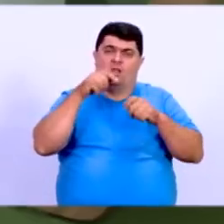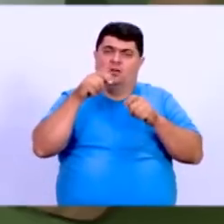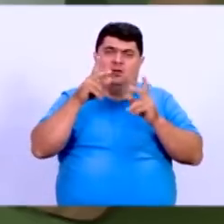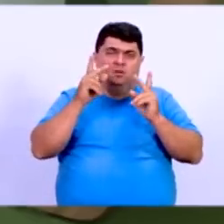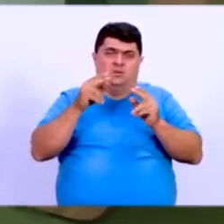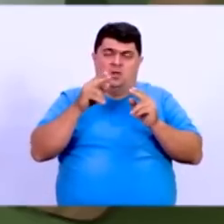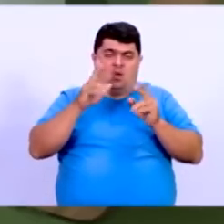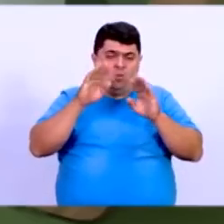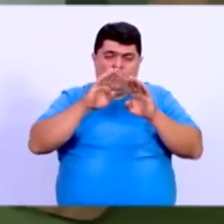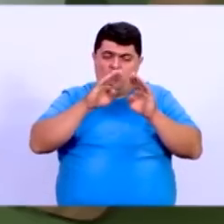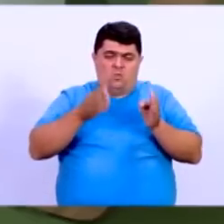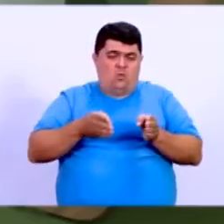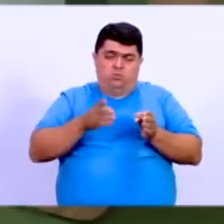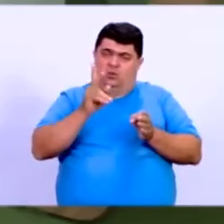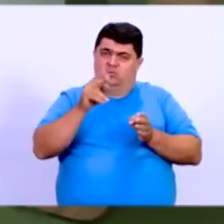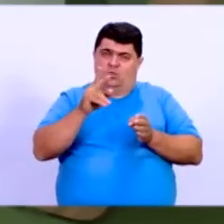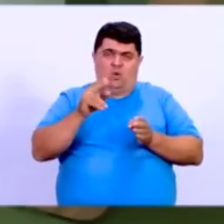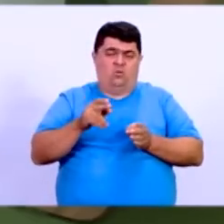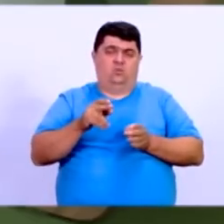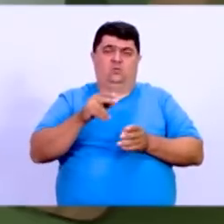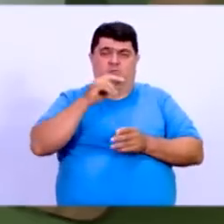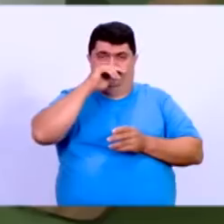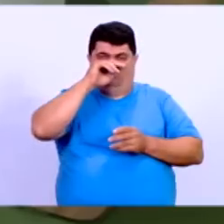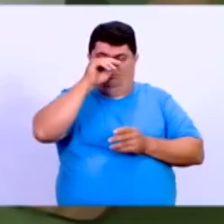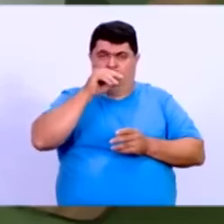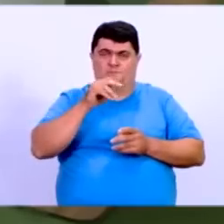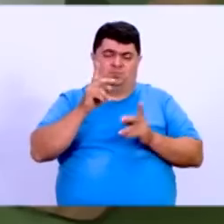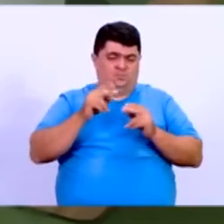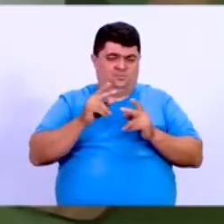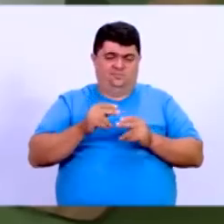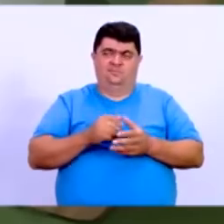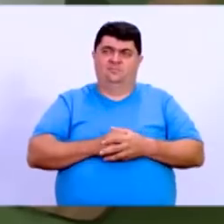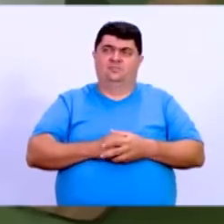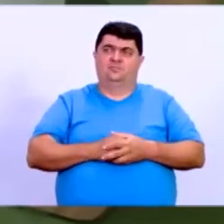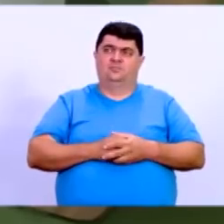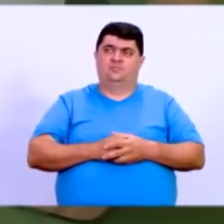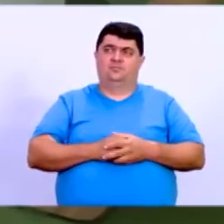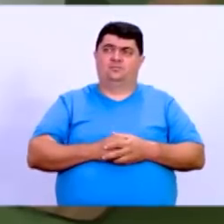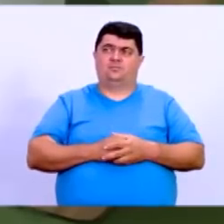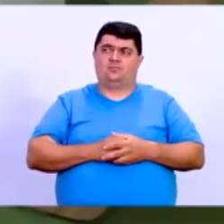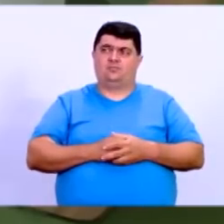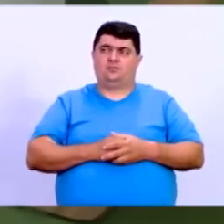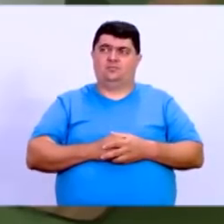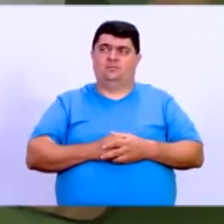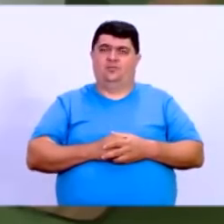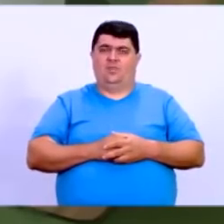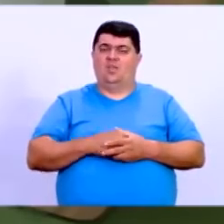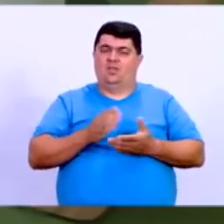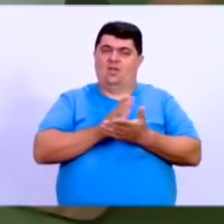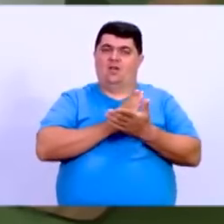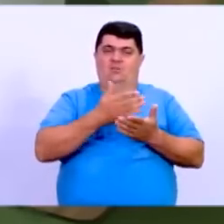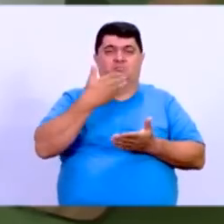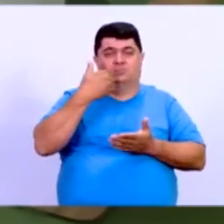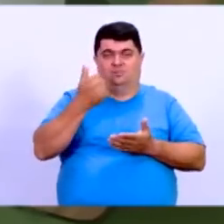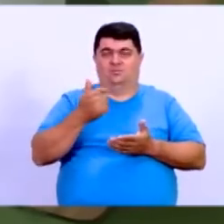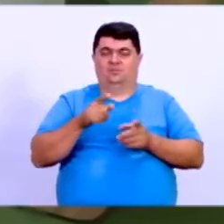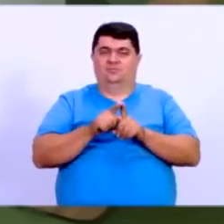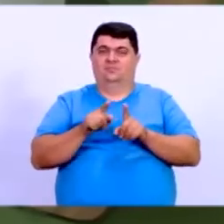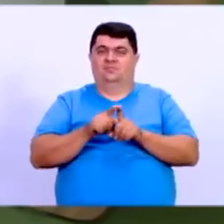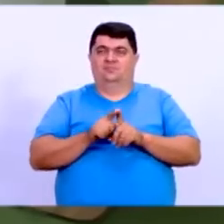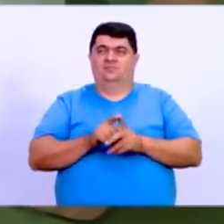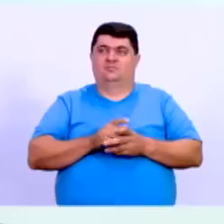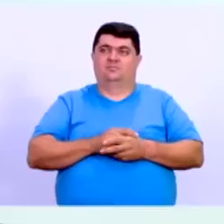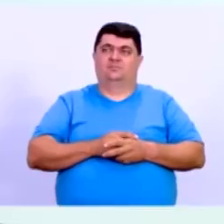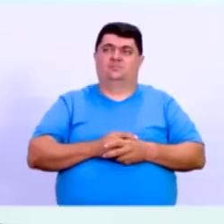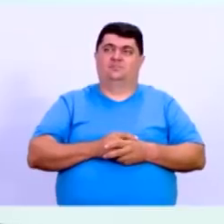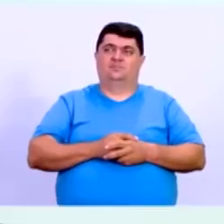ele é um computador, né? Um computador de mão, né, professor, praticamente. Sem né? dúvida, sem dúvida. Muito bem, galera, olha só. Melhor até que alguns, né? Exatamente. Então,